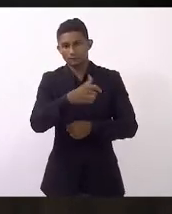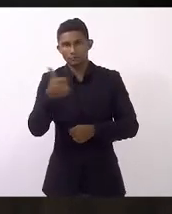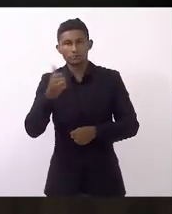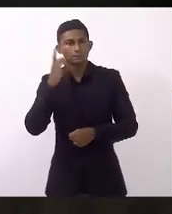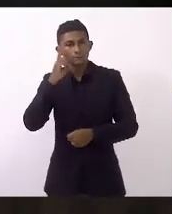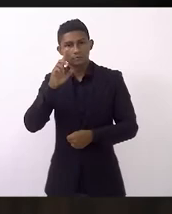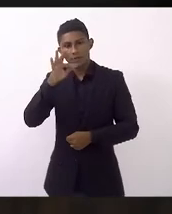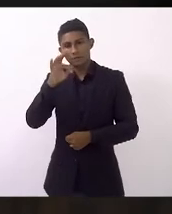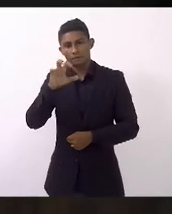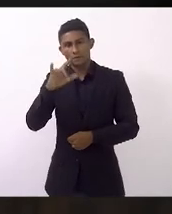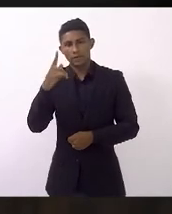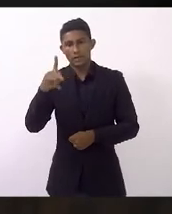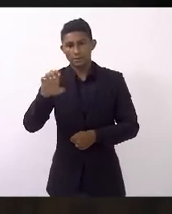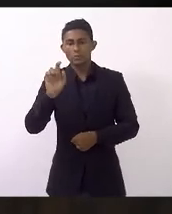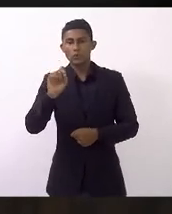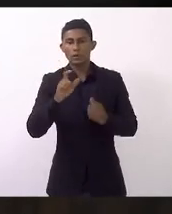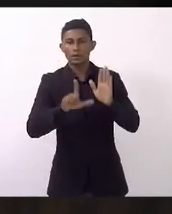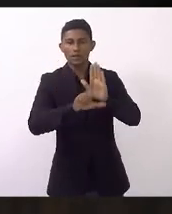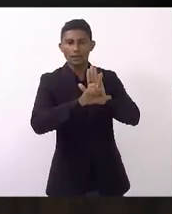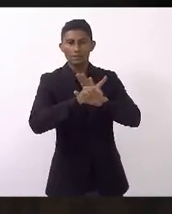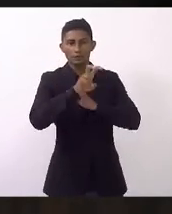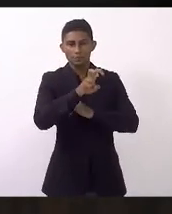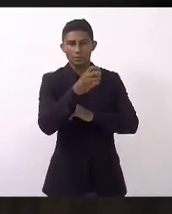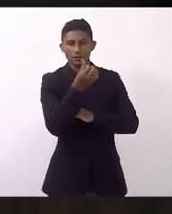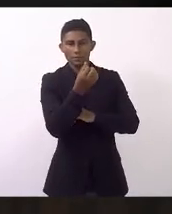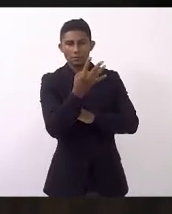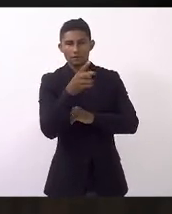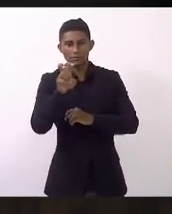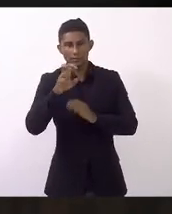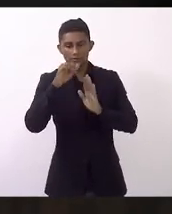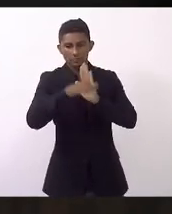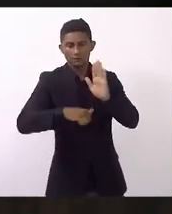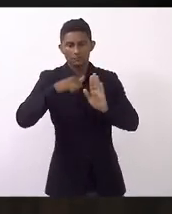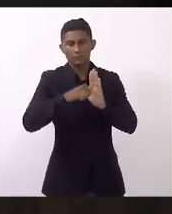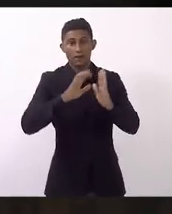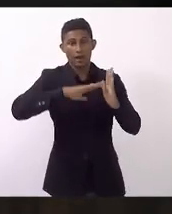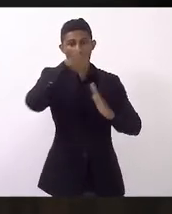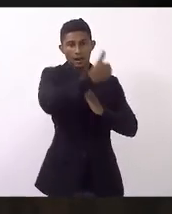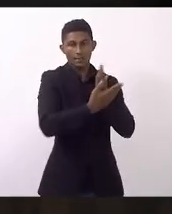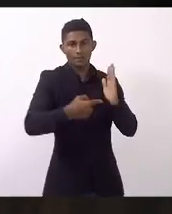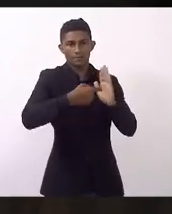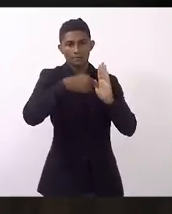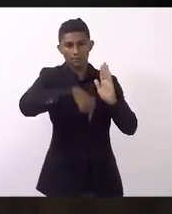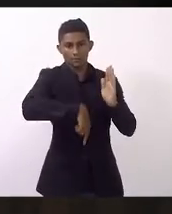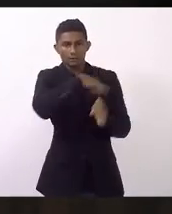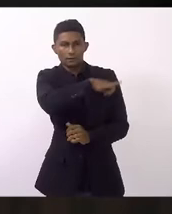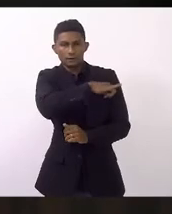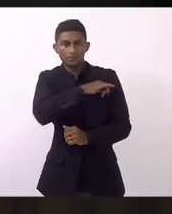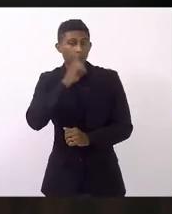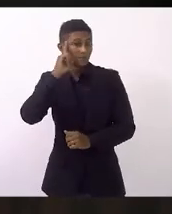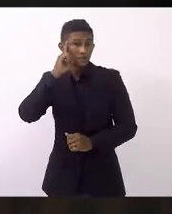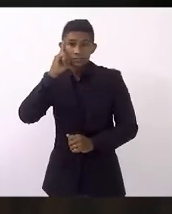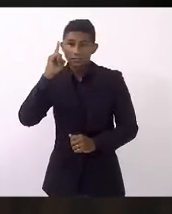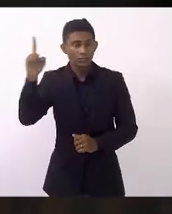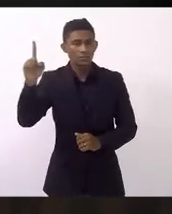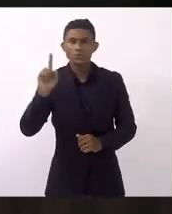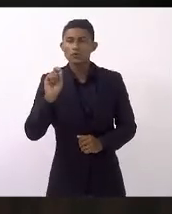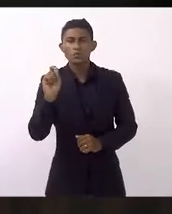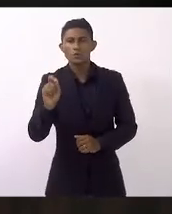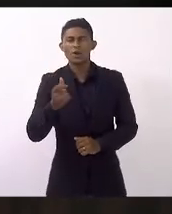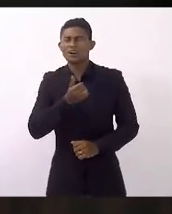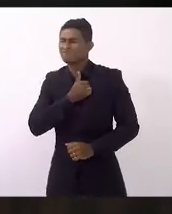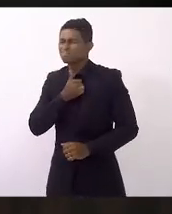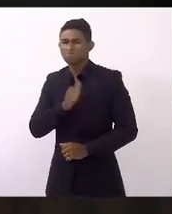Soares, que altera a lei 5.645 para incluir no calendário oficial do Estado do Rio de Janeiro o dia do repúdio contra os